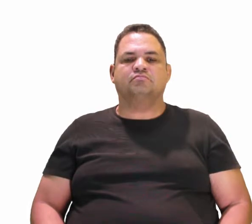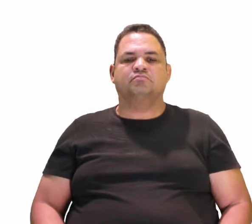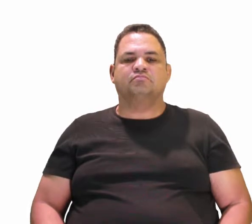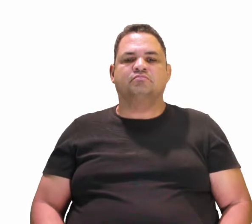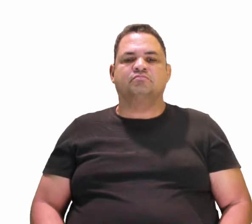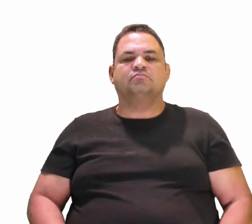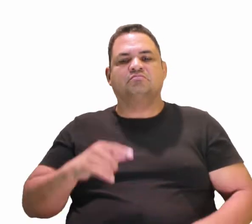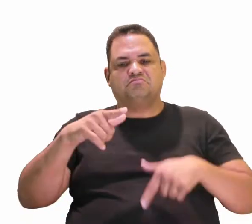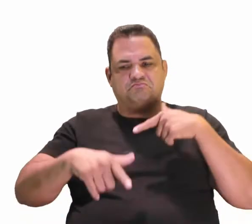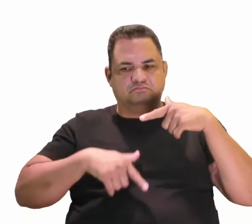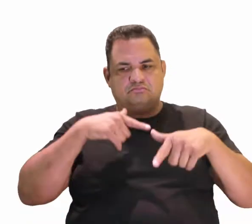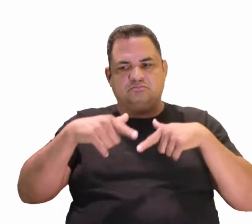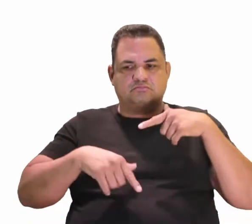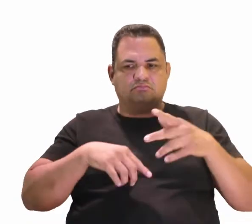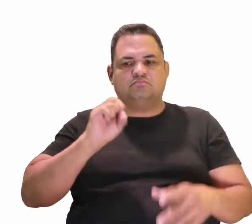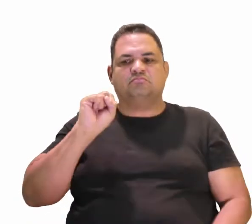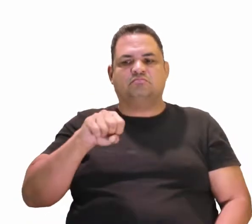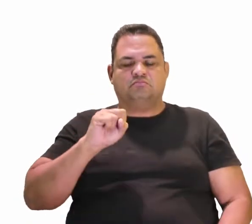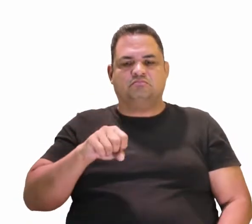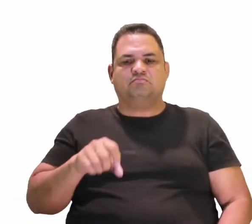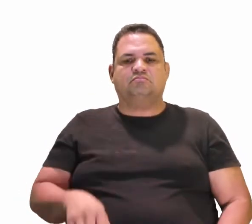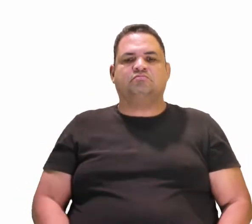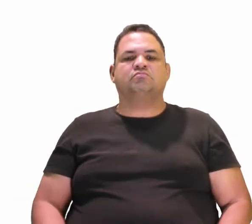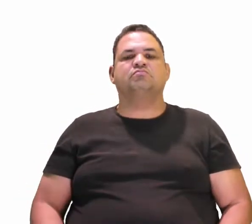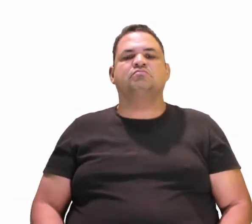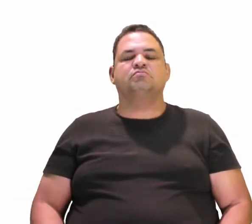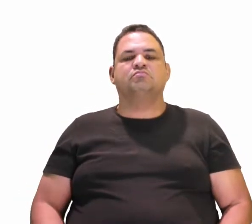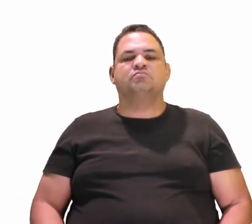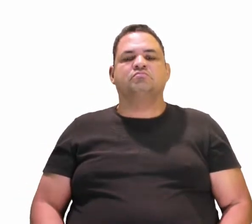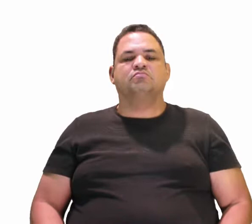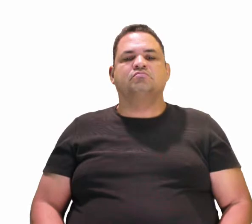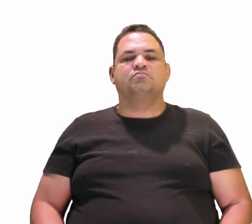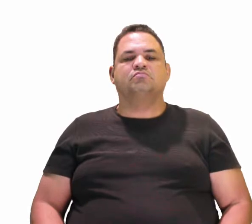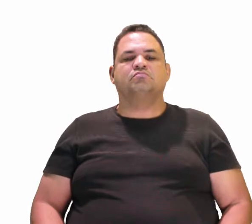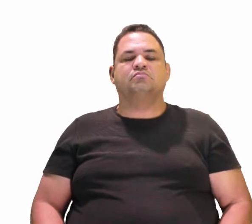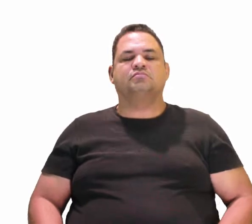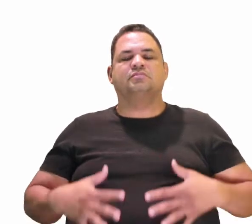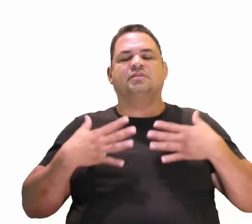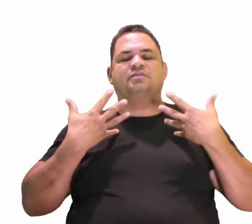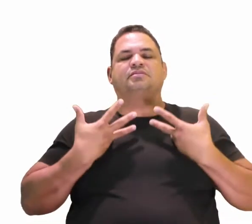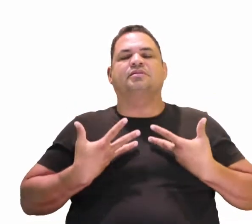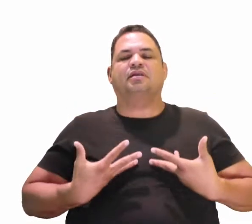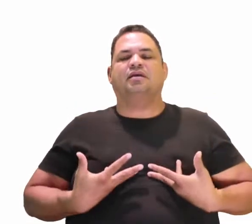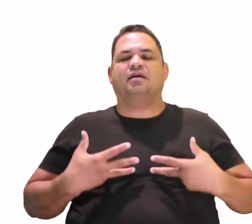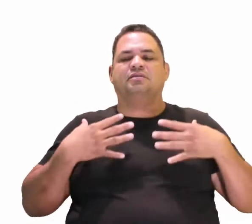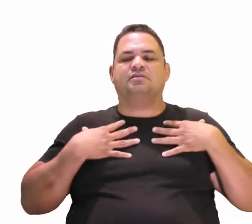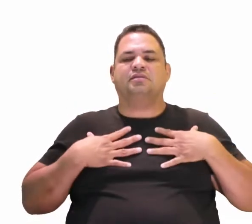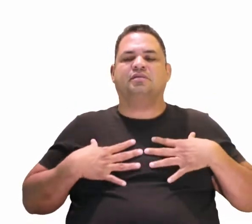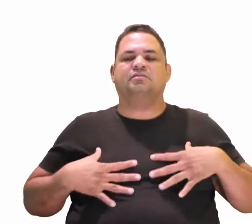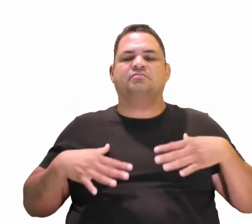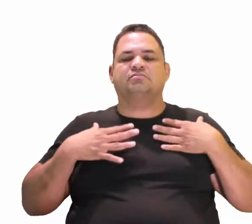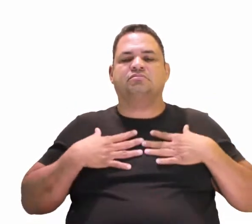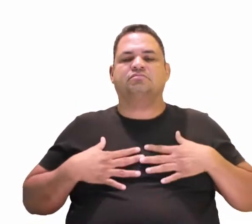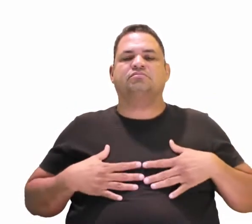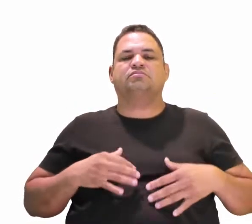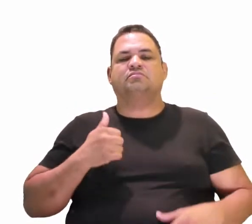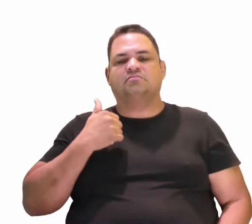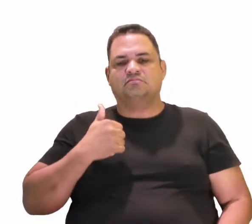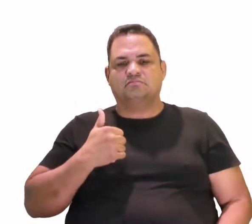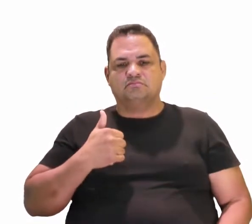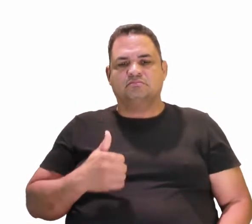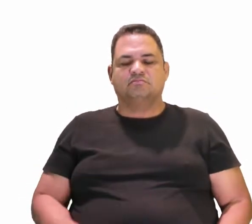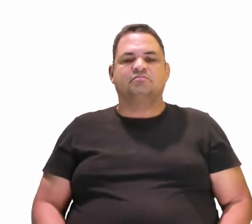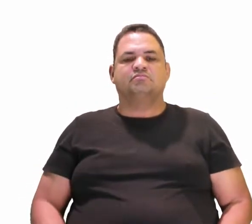Work, trabalhar? Sim, yep, muito bom. Relax, relaxar?